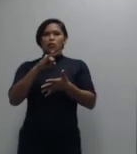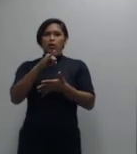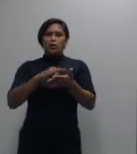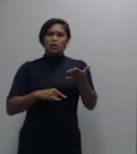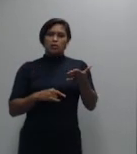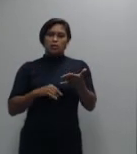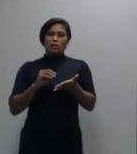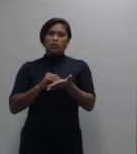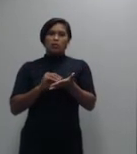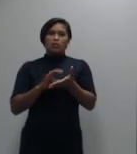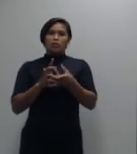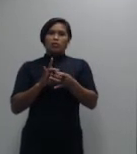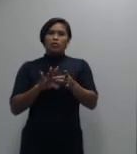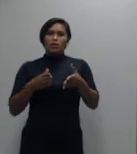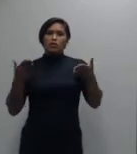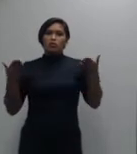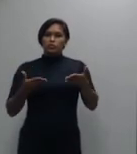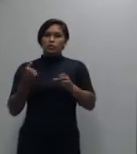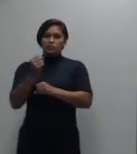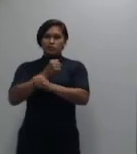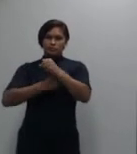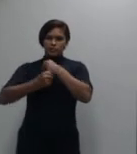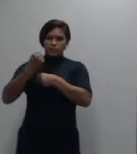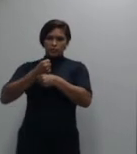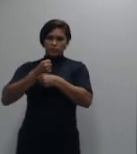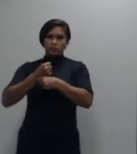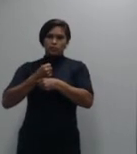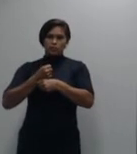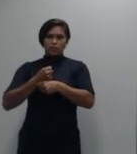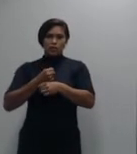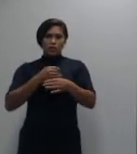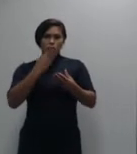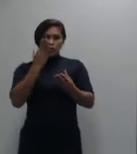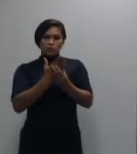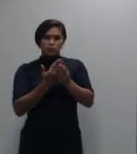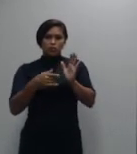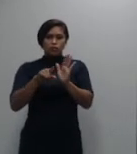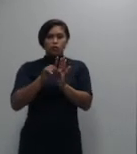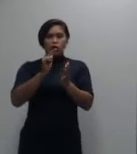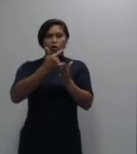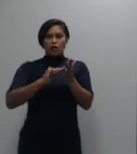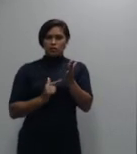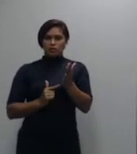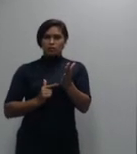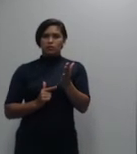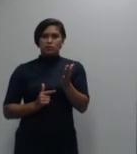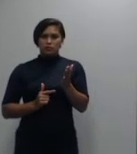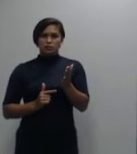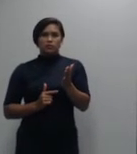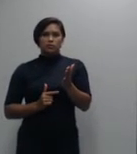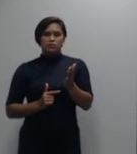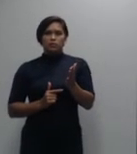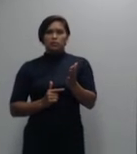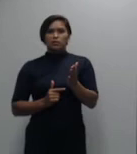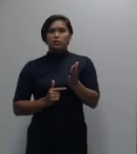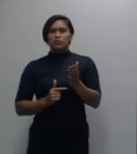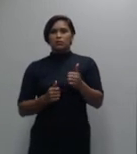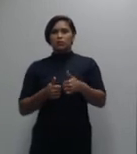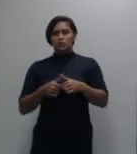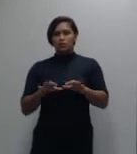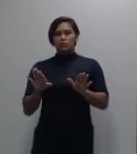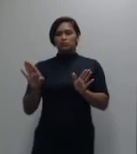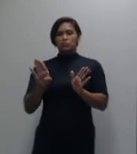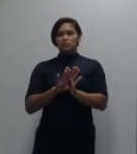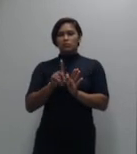isso já já foi no ano passado ou nesse processo veio a falta de forma que eu até